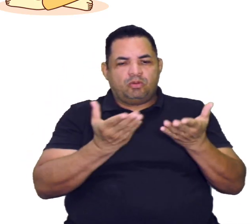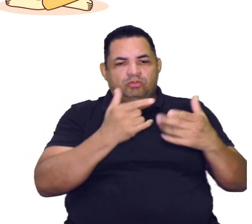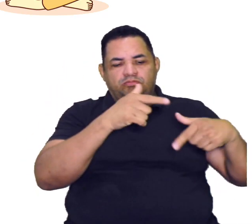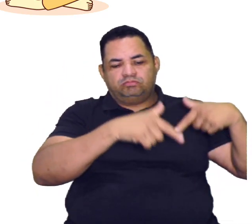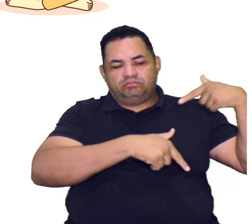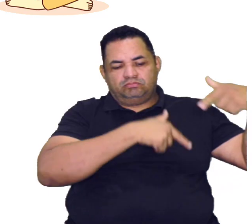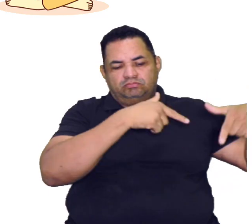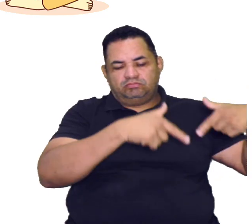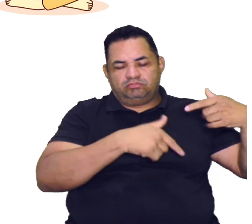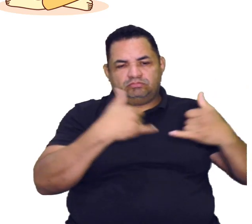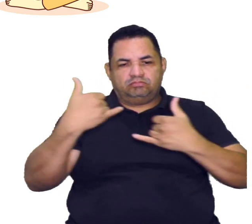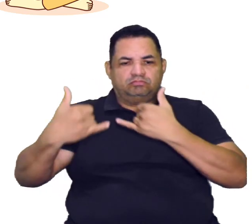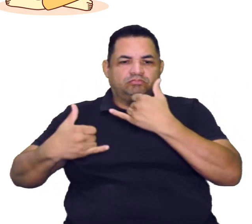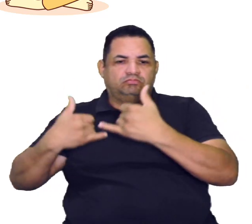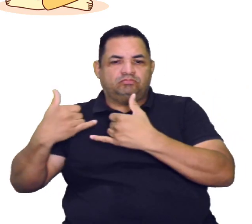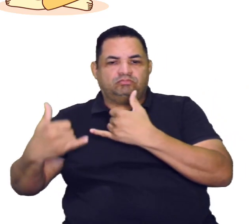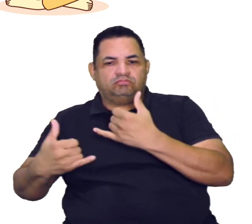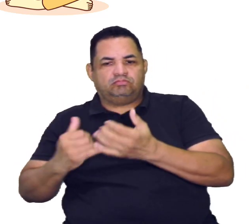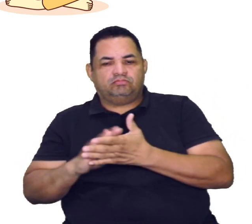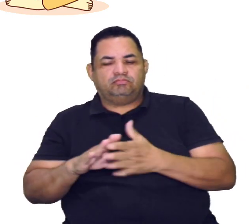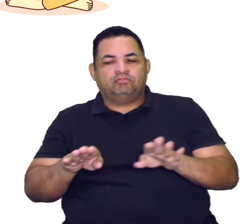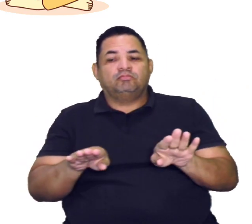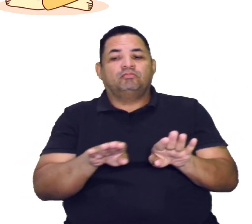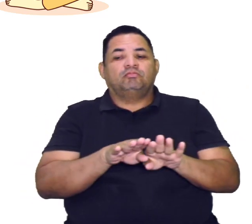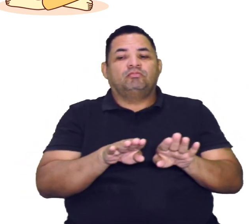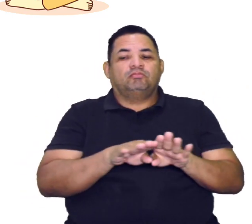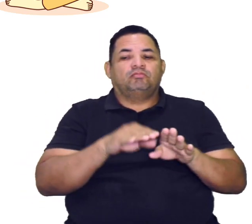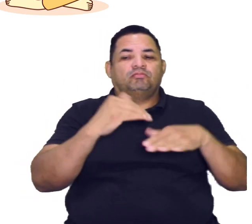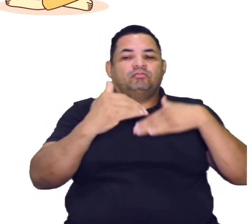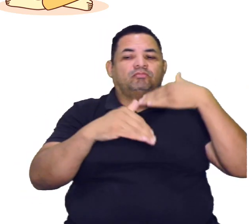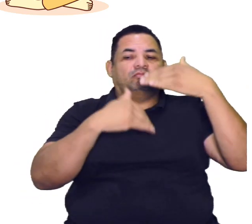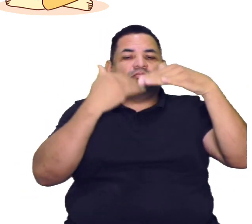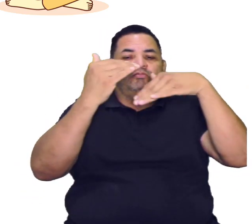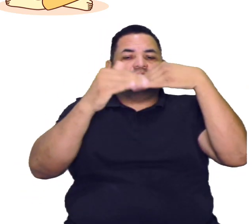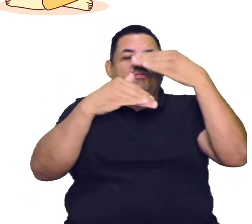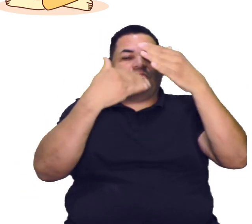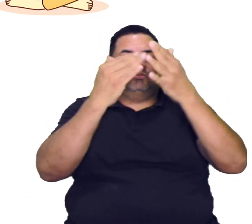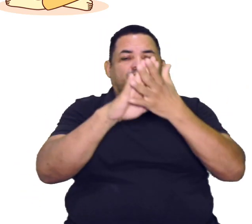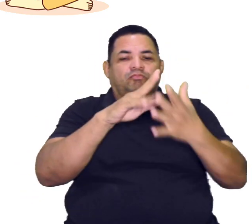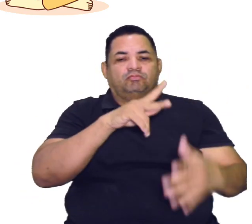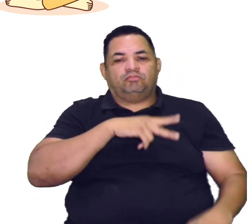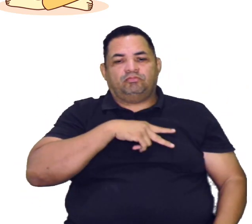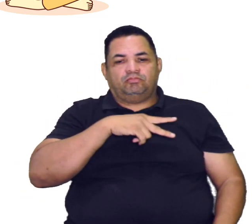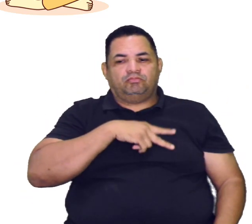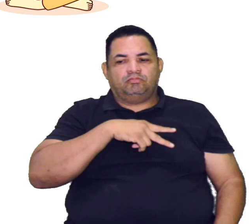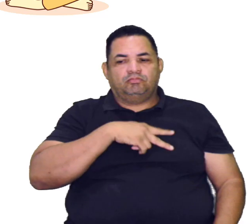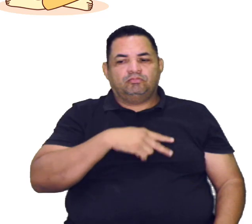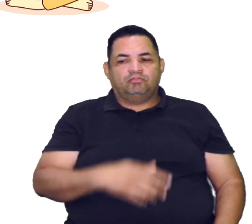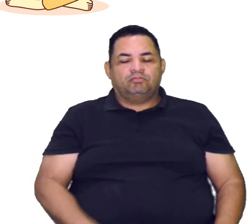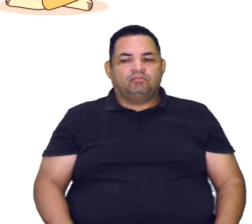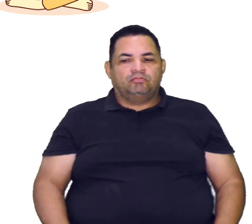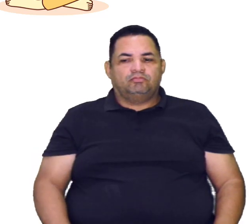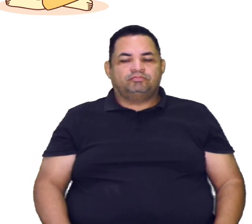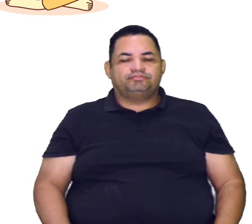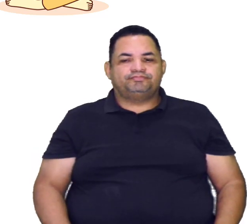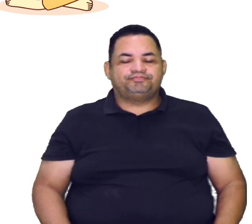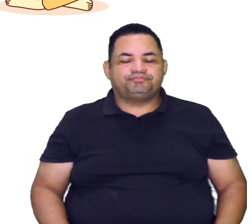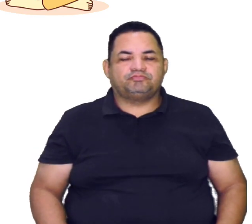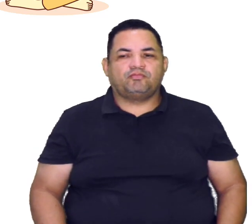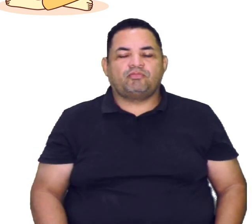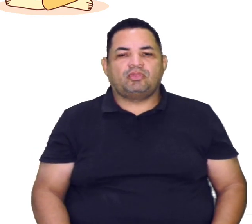o meu trabalho, os meus momentos de lazer e também aqui sobre o